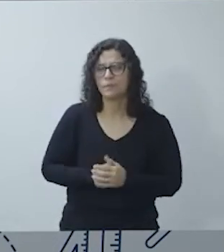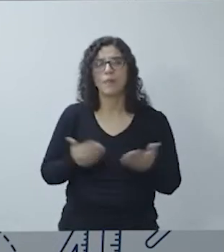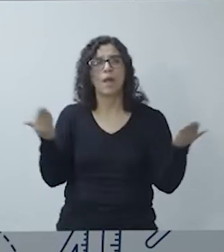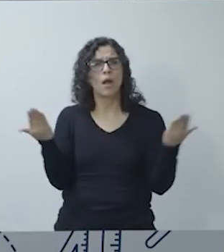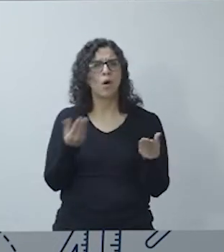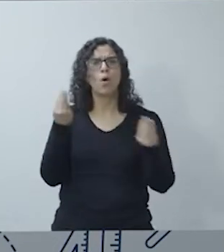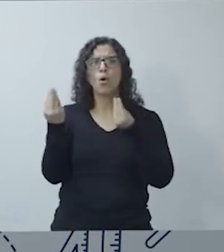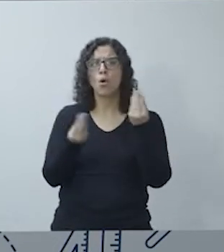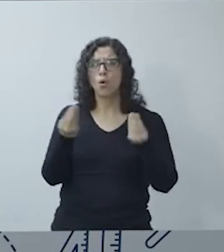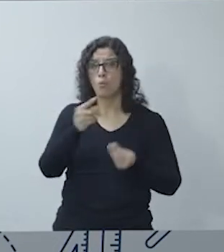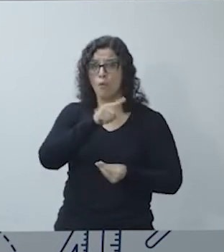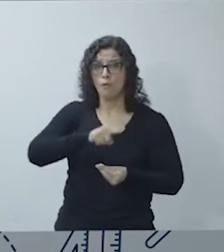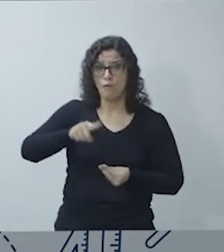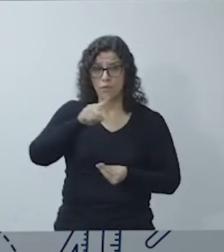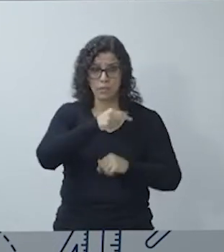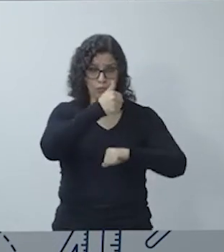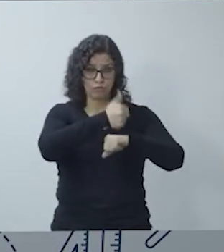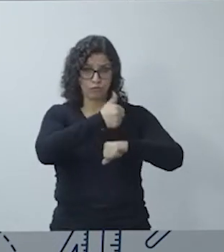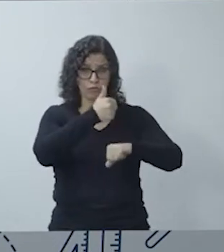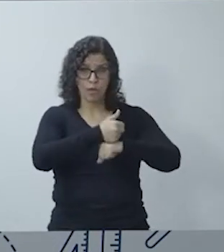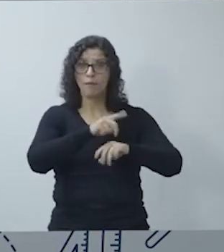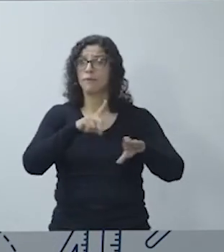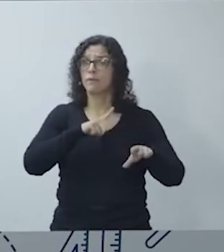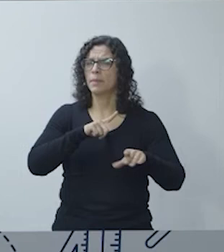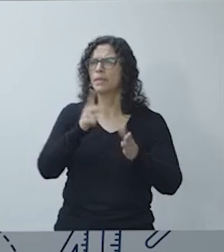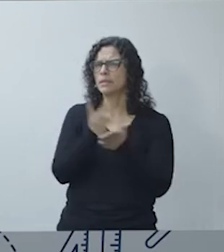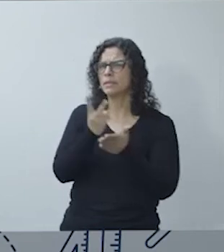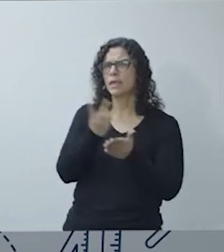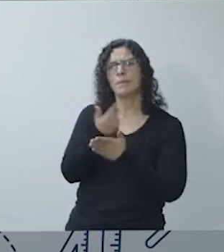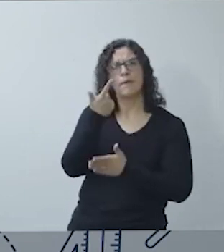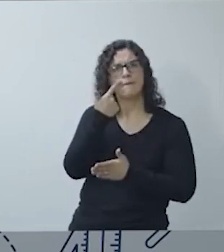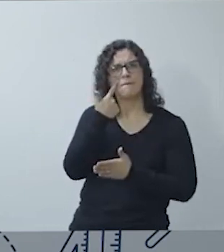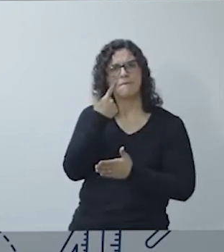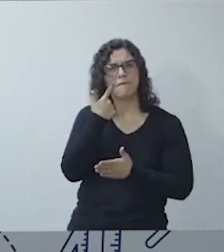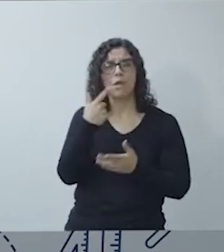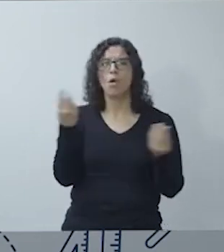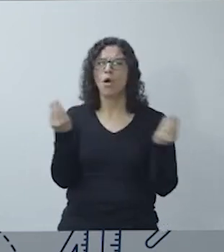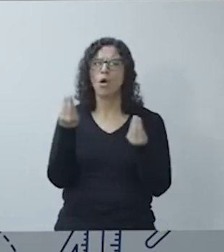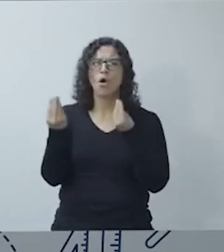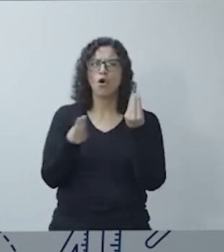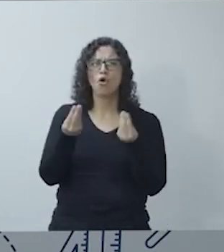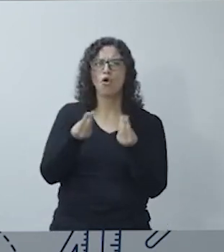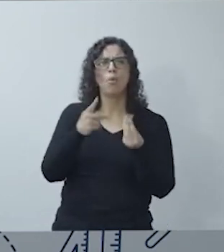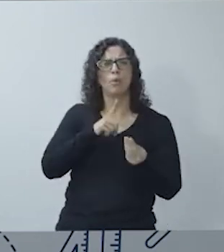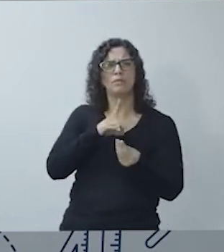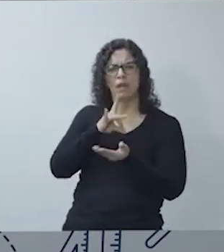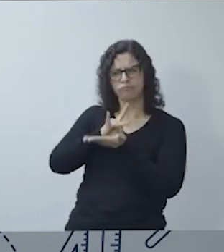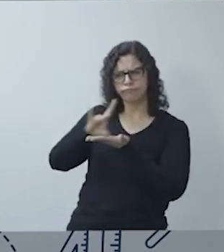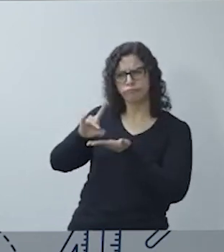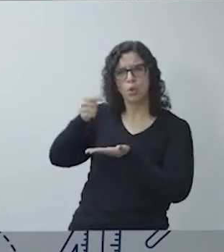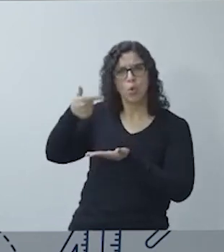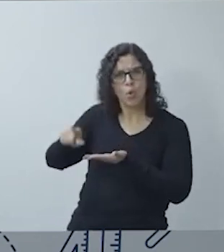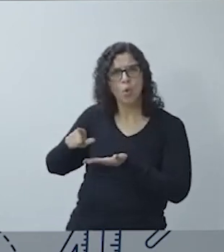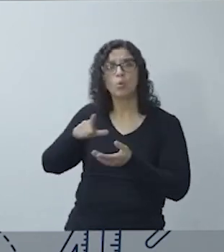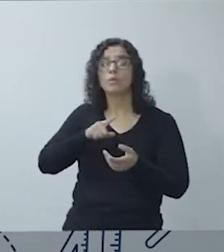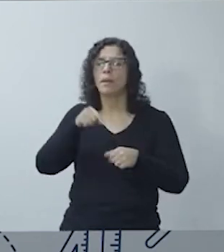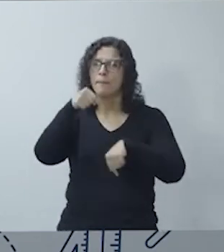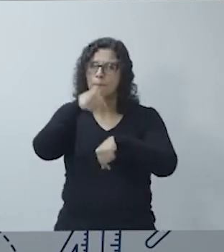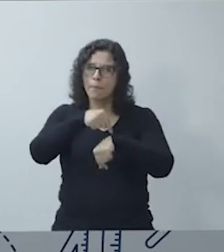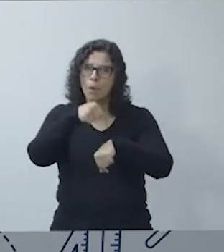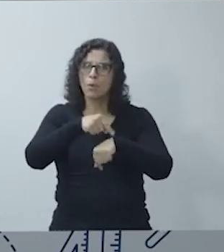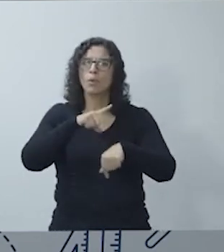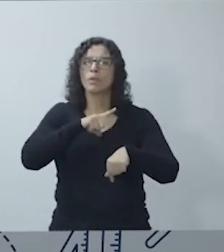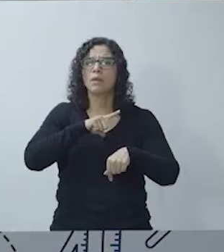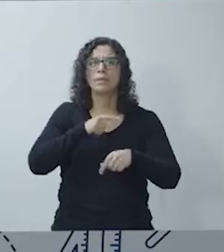Mas companheiros e patrões prevenidos, se a princípio declinavam hostilidades, dentro em pouco